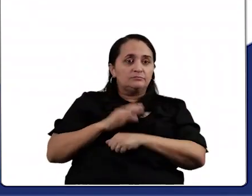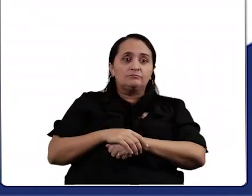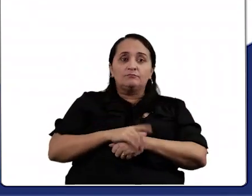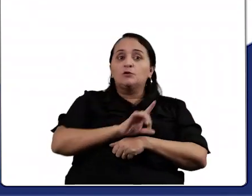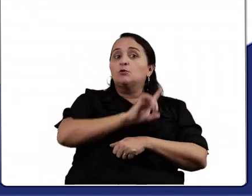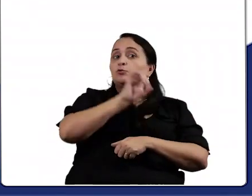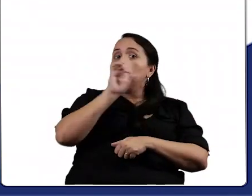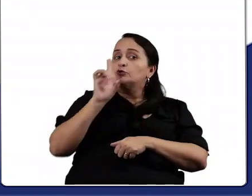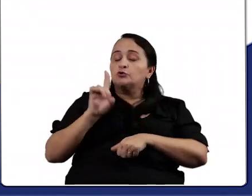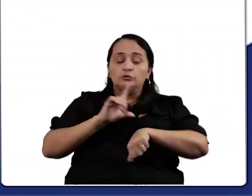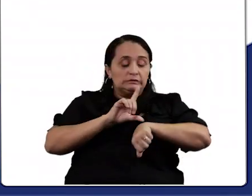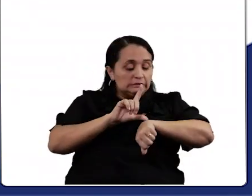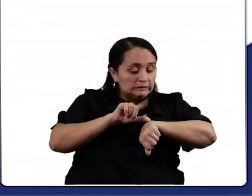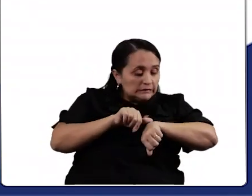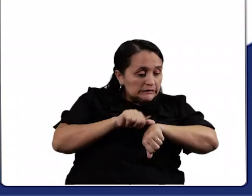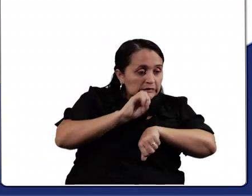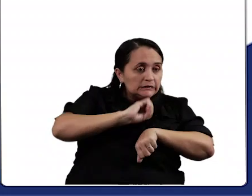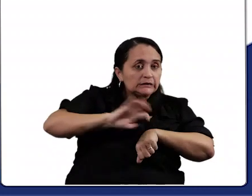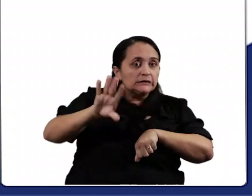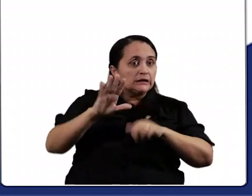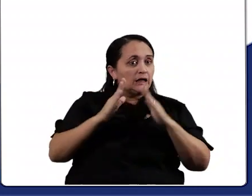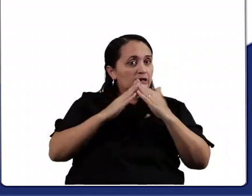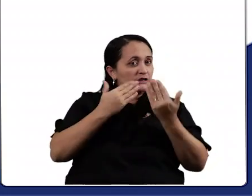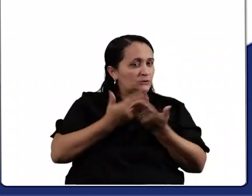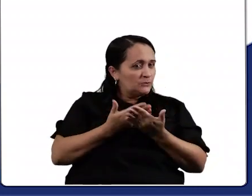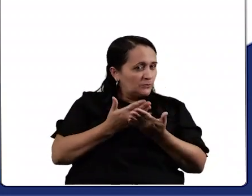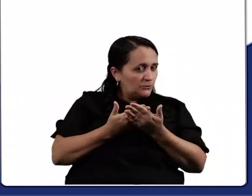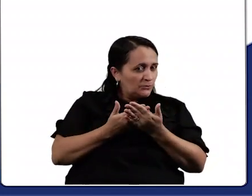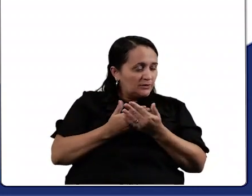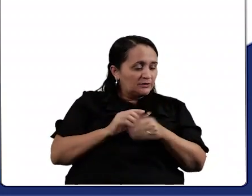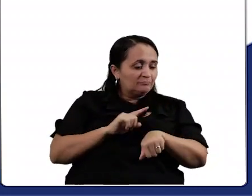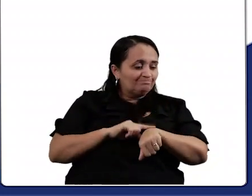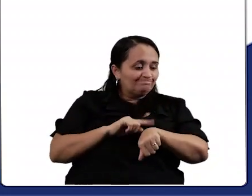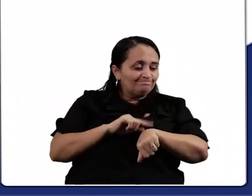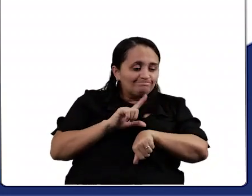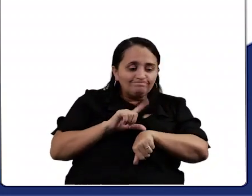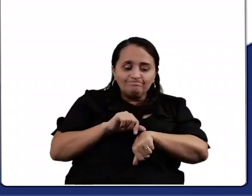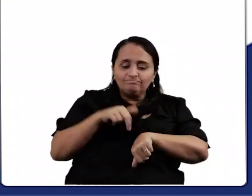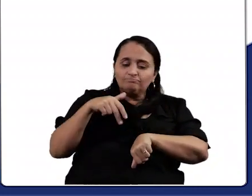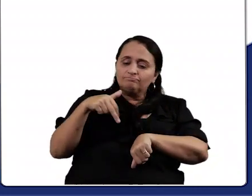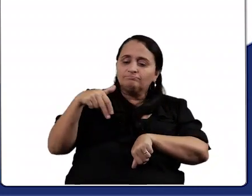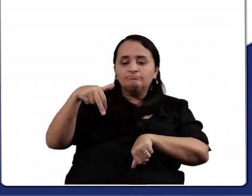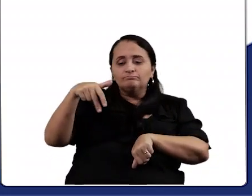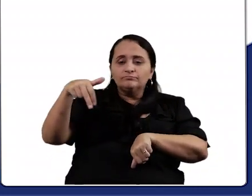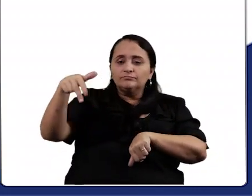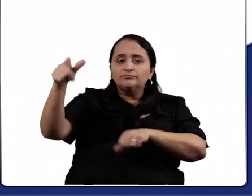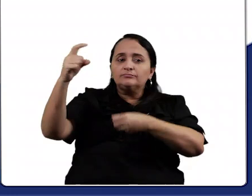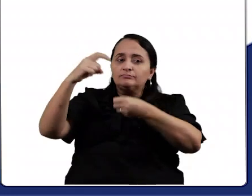e na hora em que fui voltar para casa já começava a escurecer